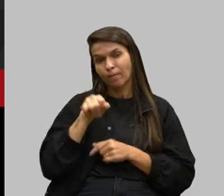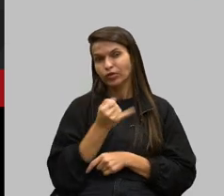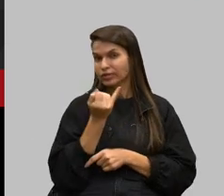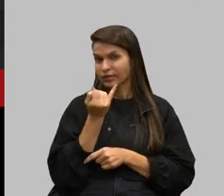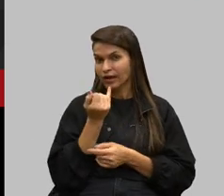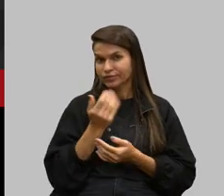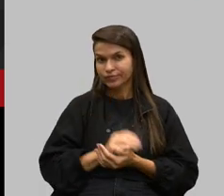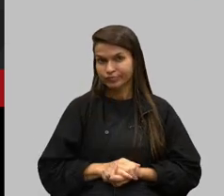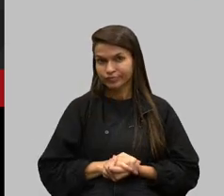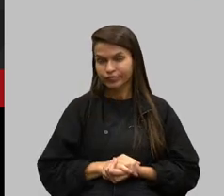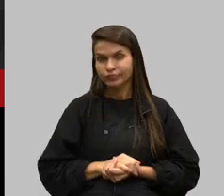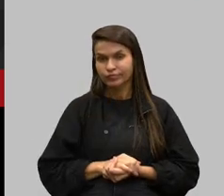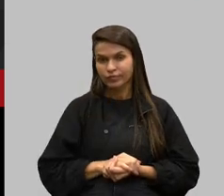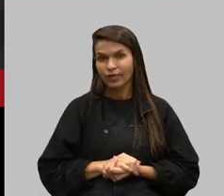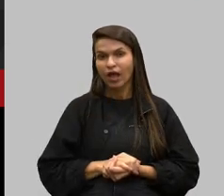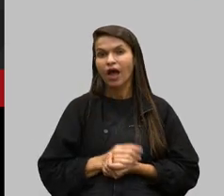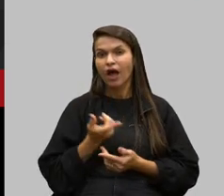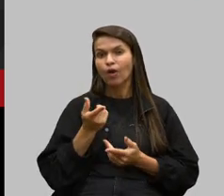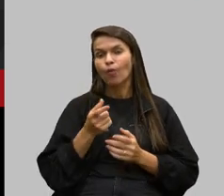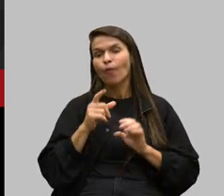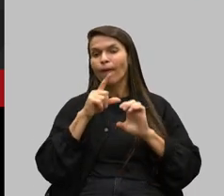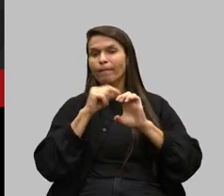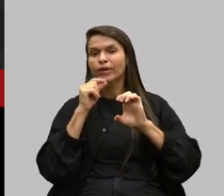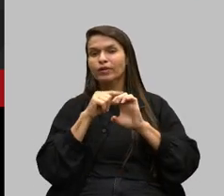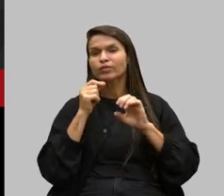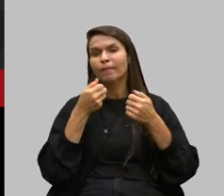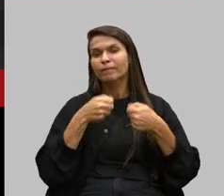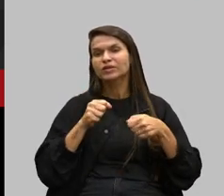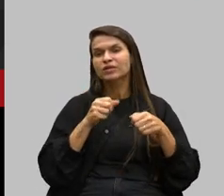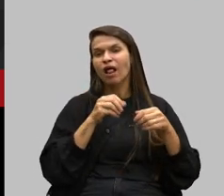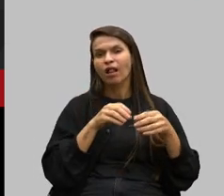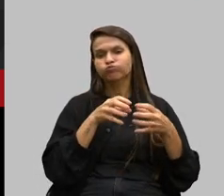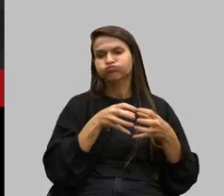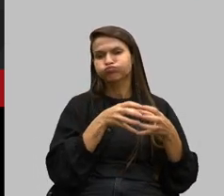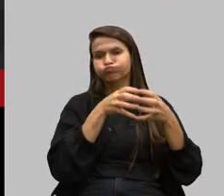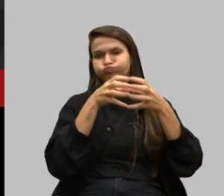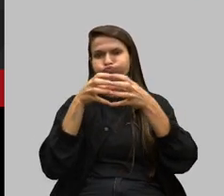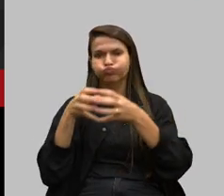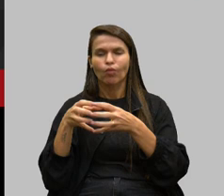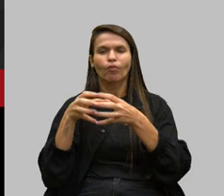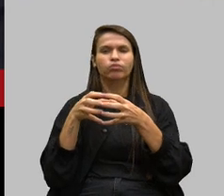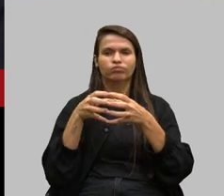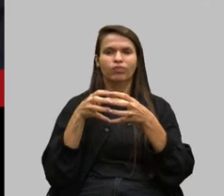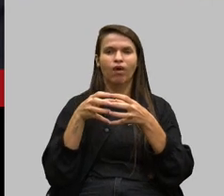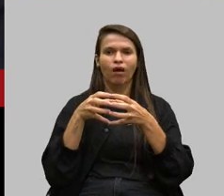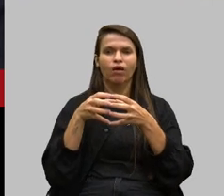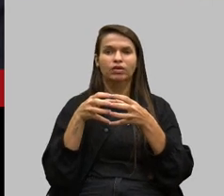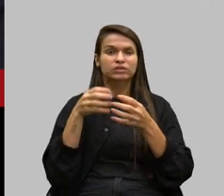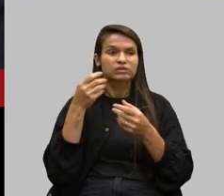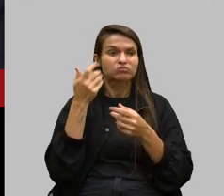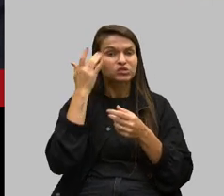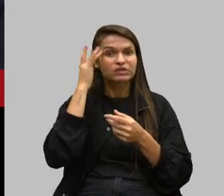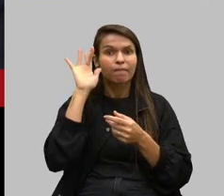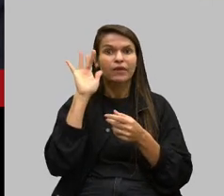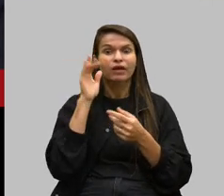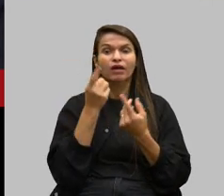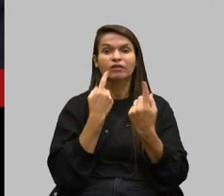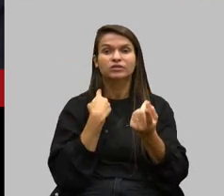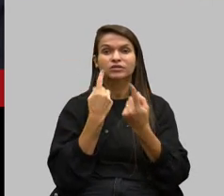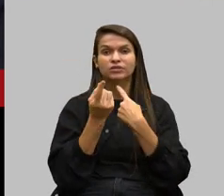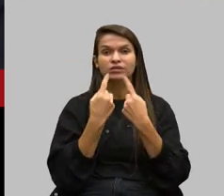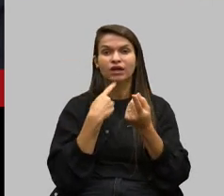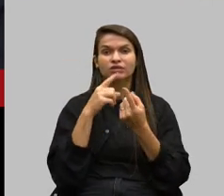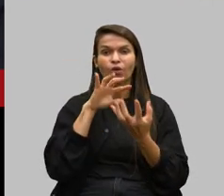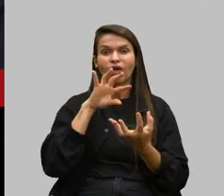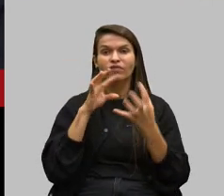e um empreendedor que precisa de transportar carga se não souber que as estradas estão sendo eh